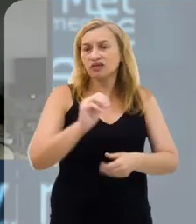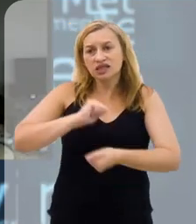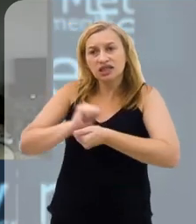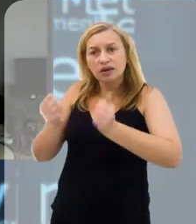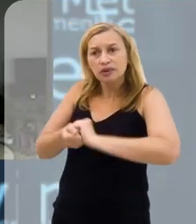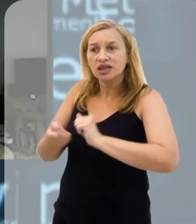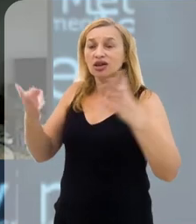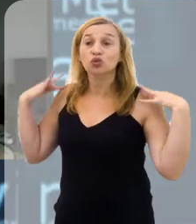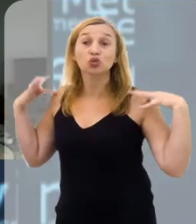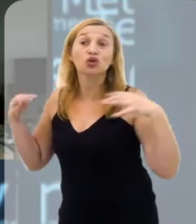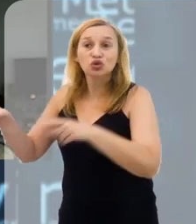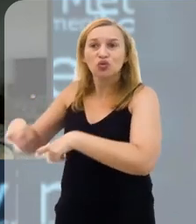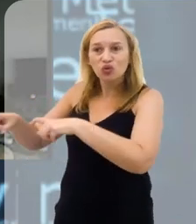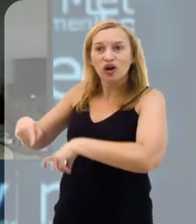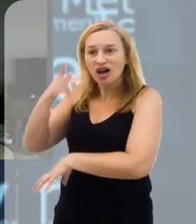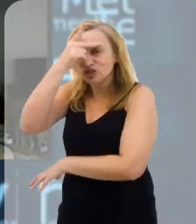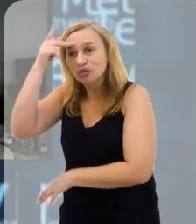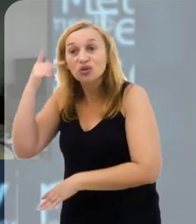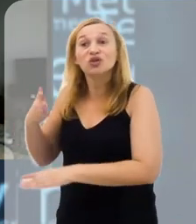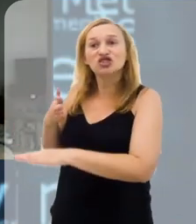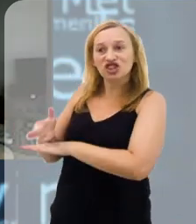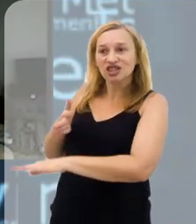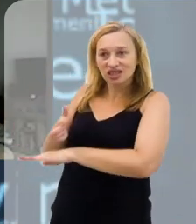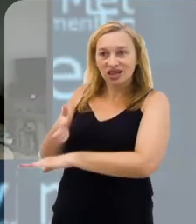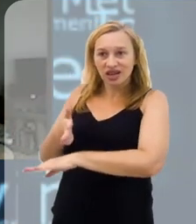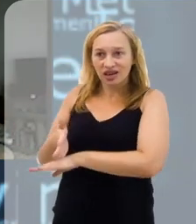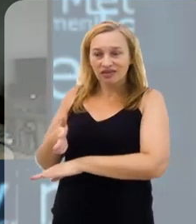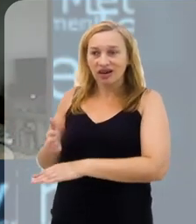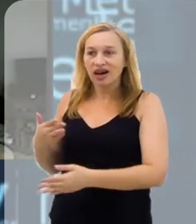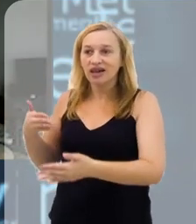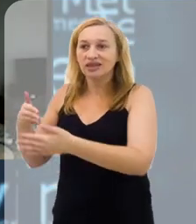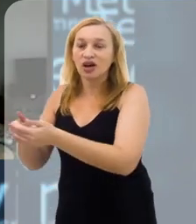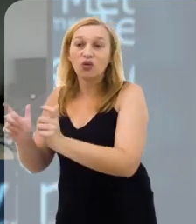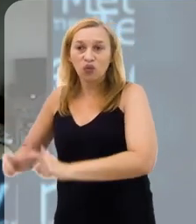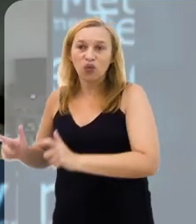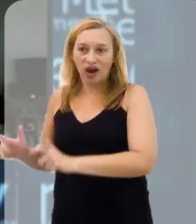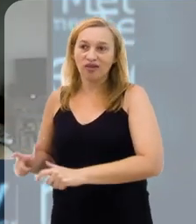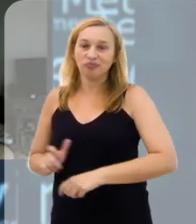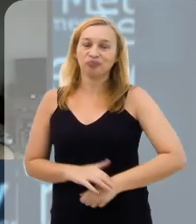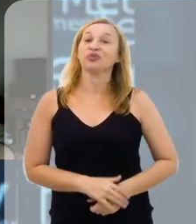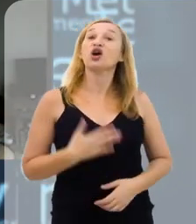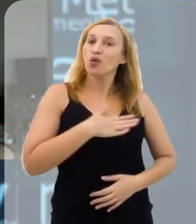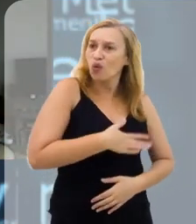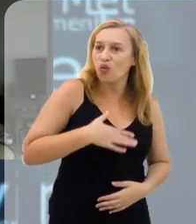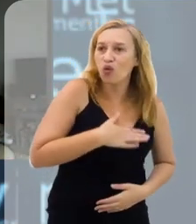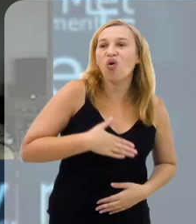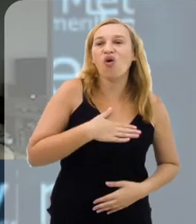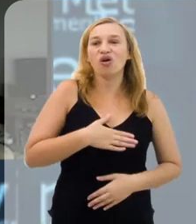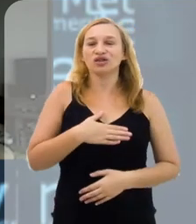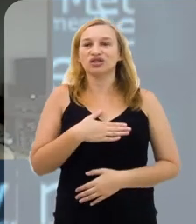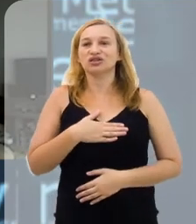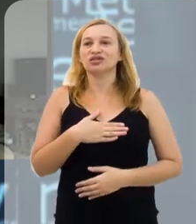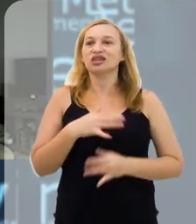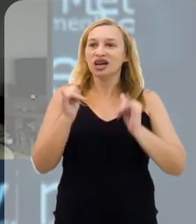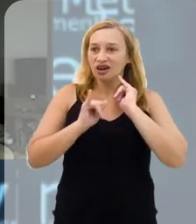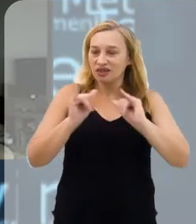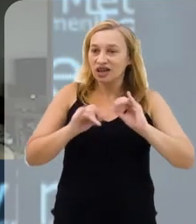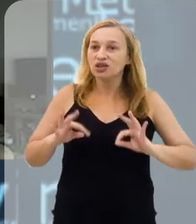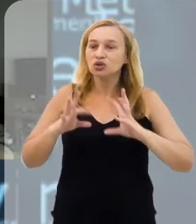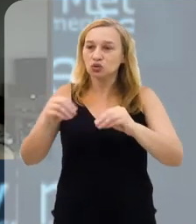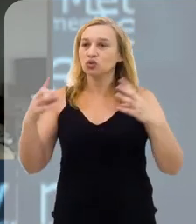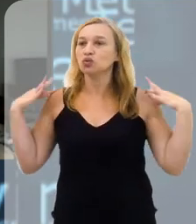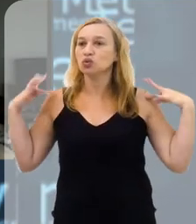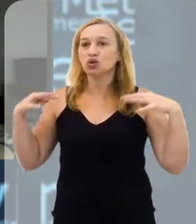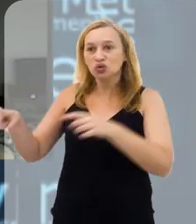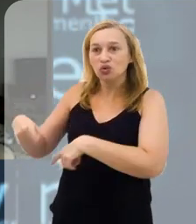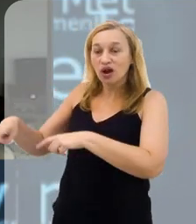se adaptando ao turismo rural, se adaptando às pessoas que chegam até a comunidade. Eu gosto, né, e passo para todo